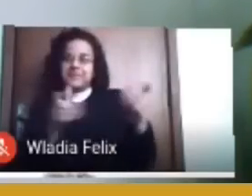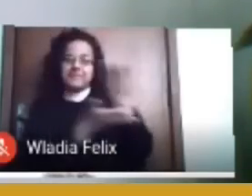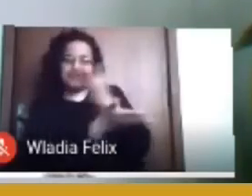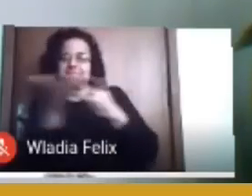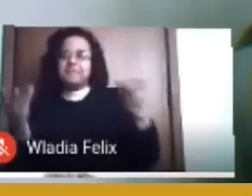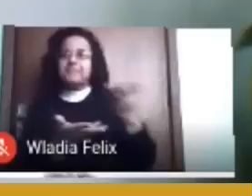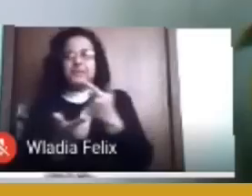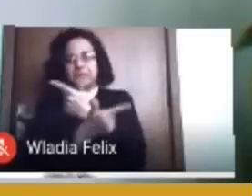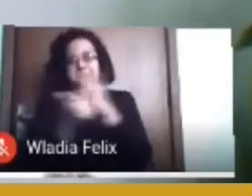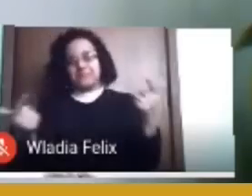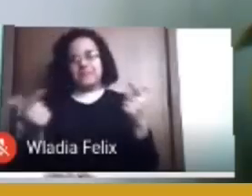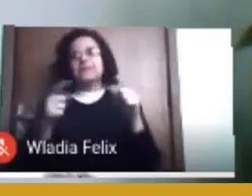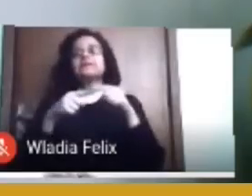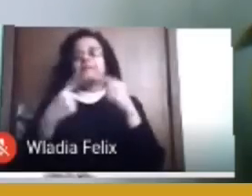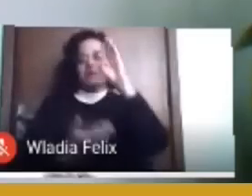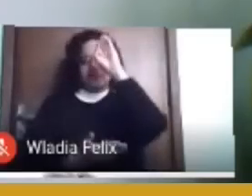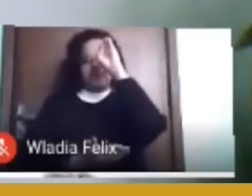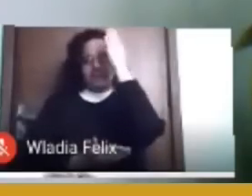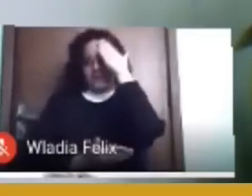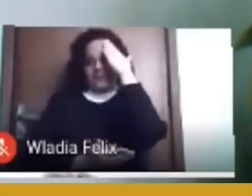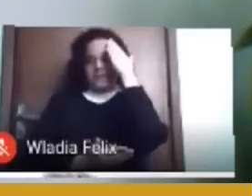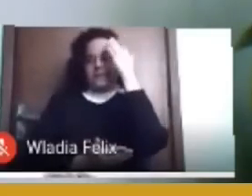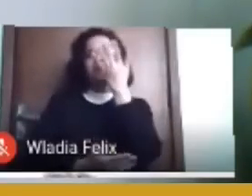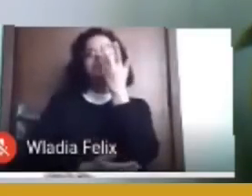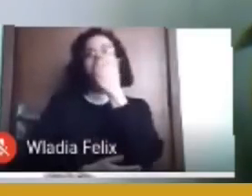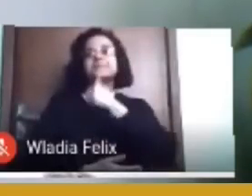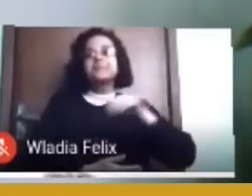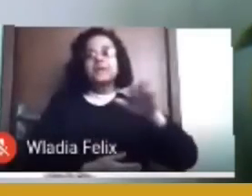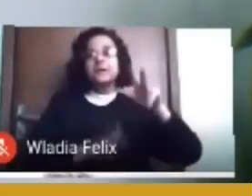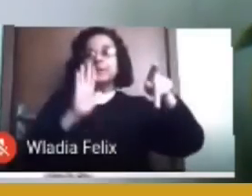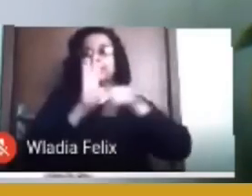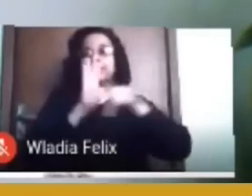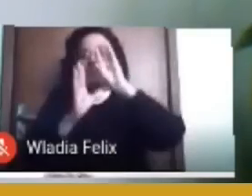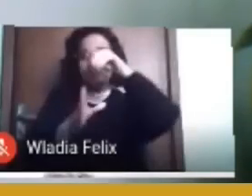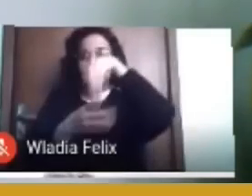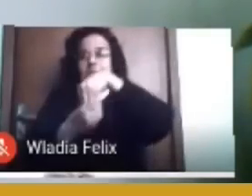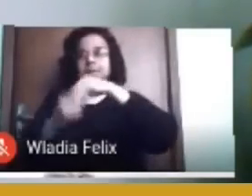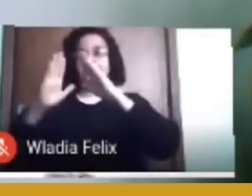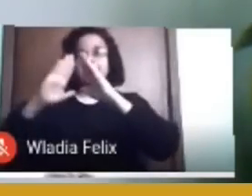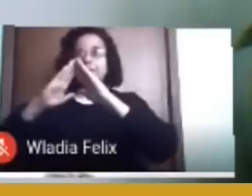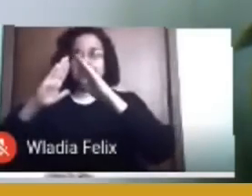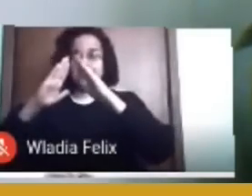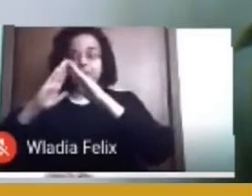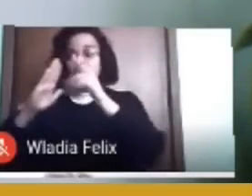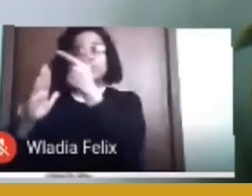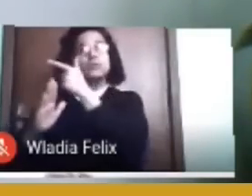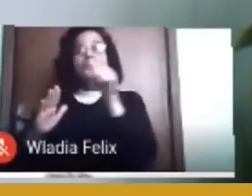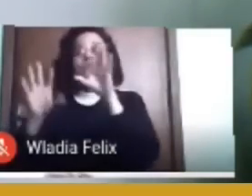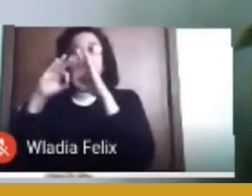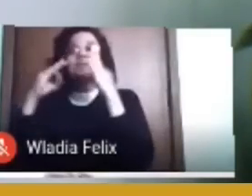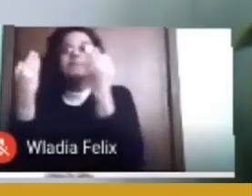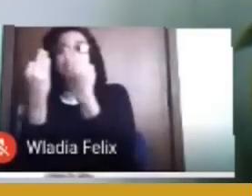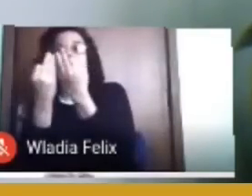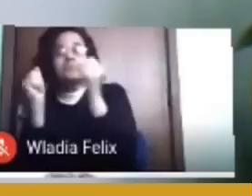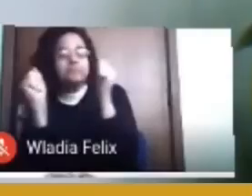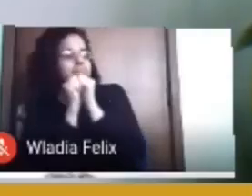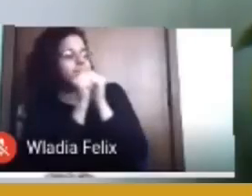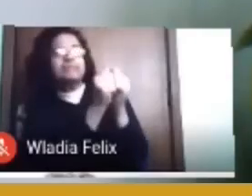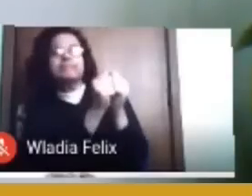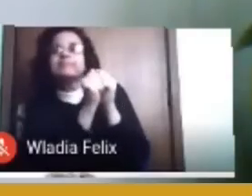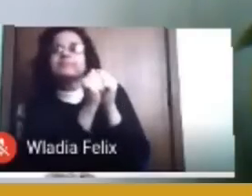de isolamento que a gente está vivendo, físico, como você bem diz, né? Além de não ter o contato com outras